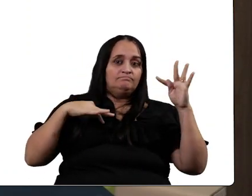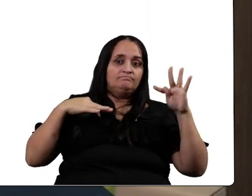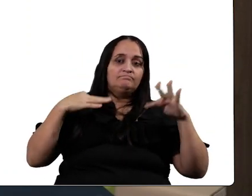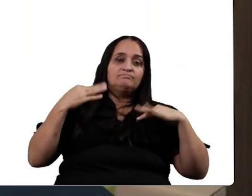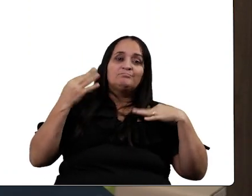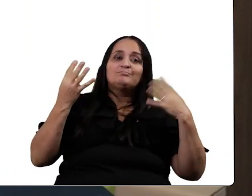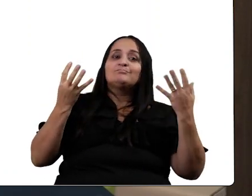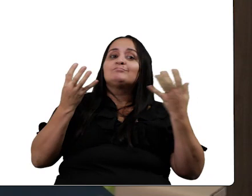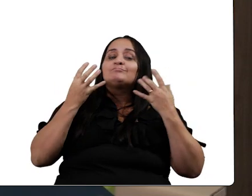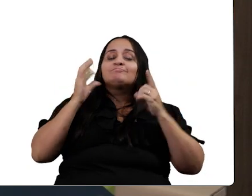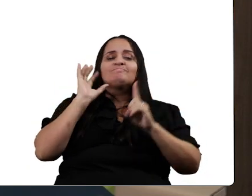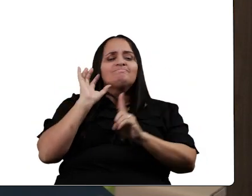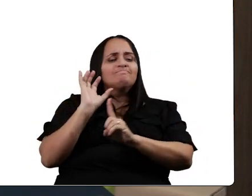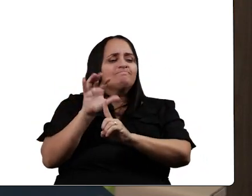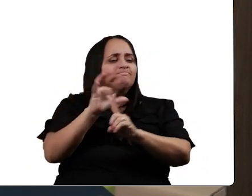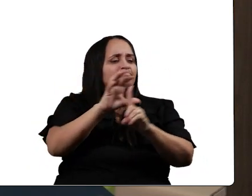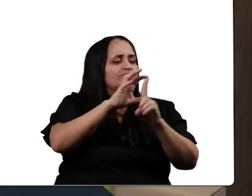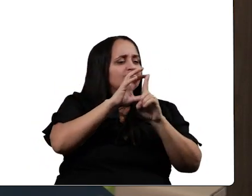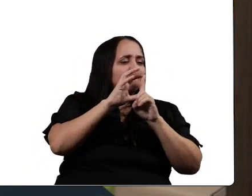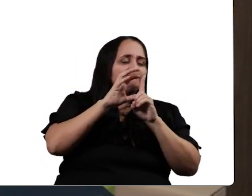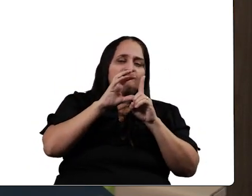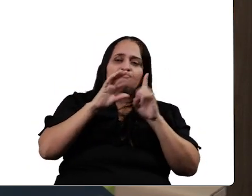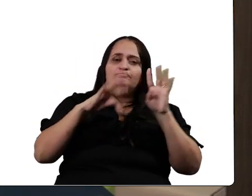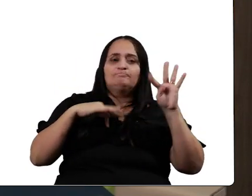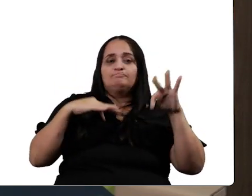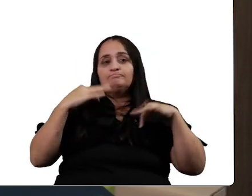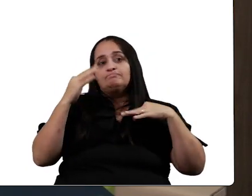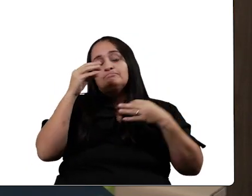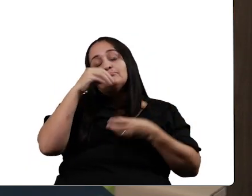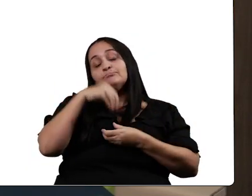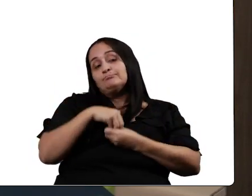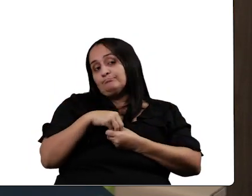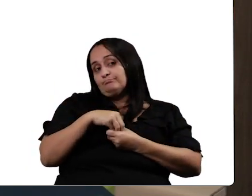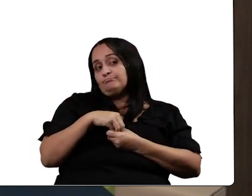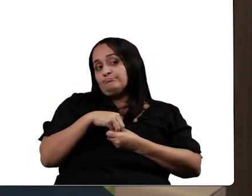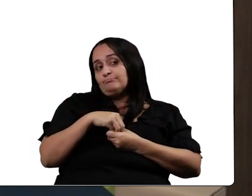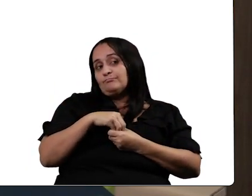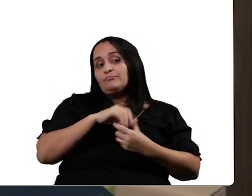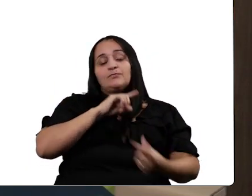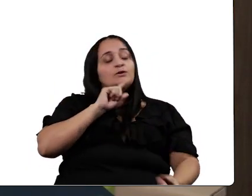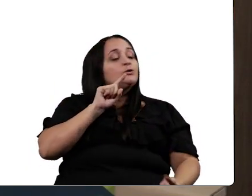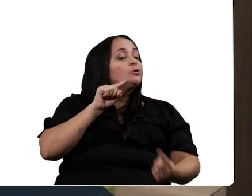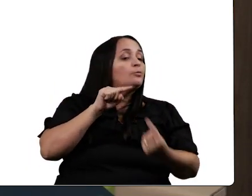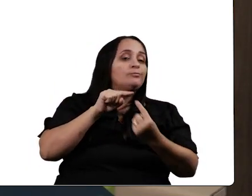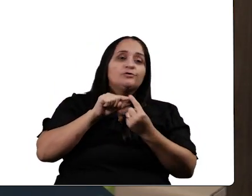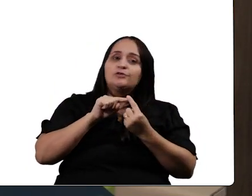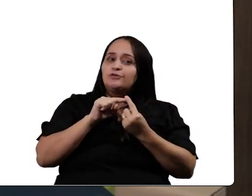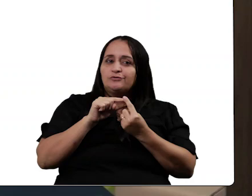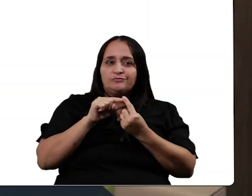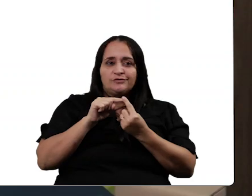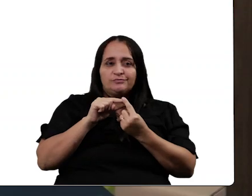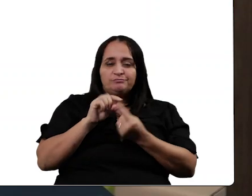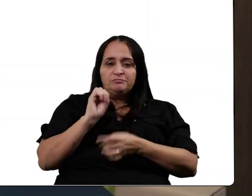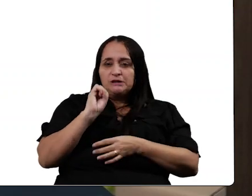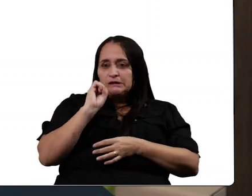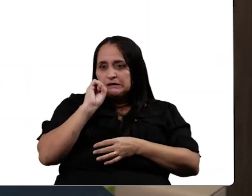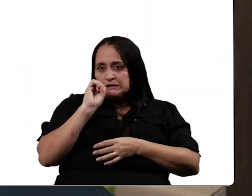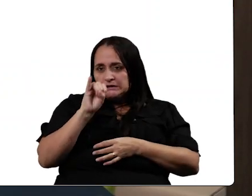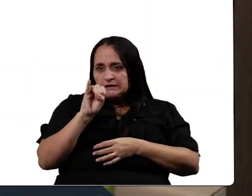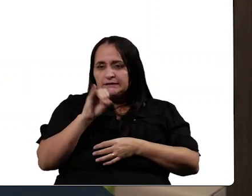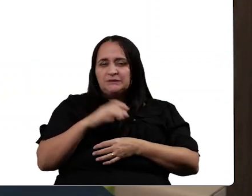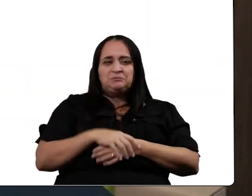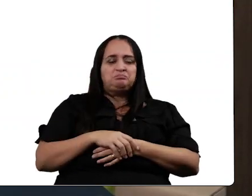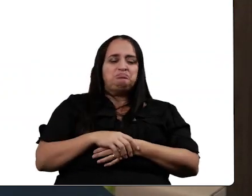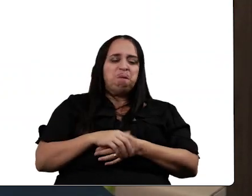incentivar o turismo interno. Porque é o objetivo da publicidade. Se é uma campanha para você,